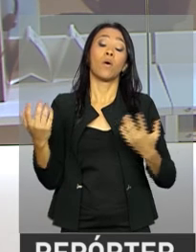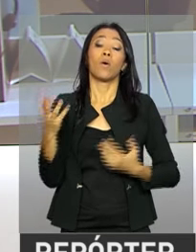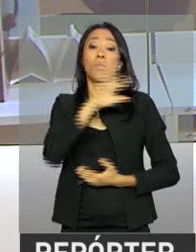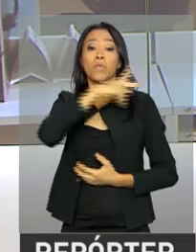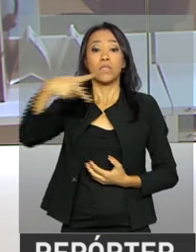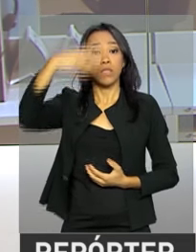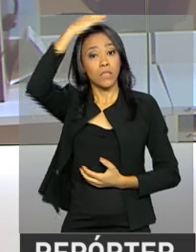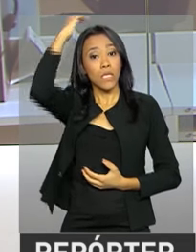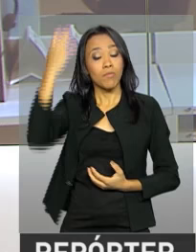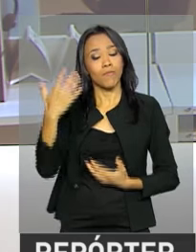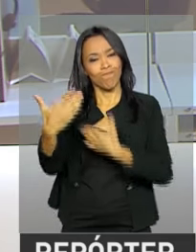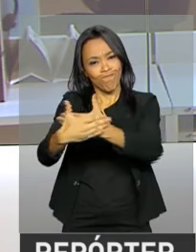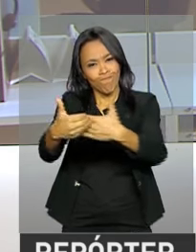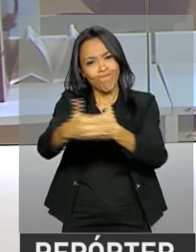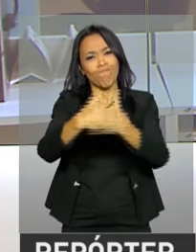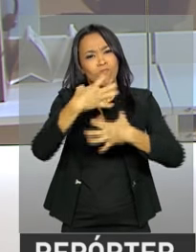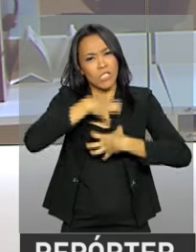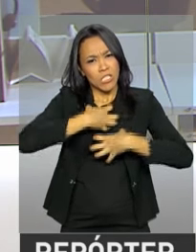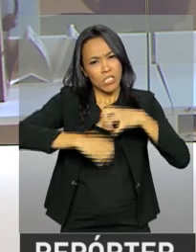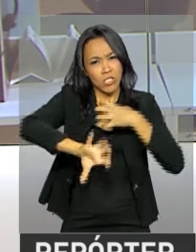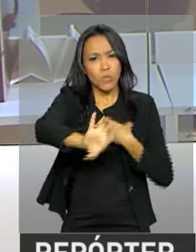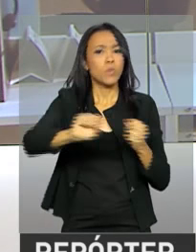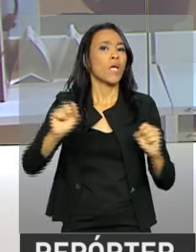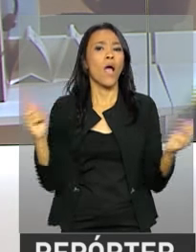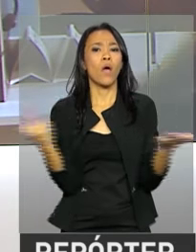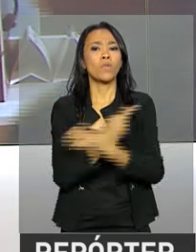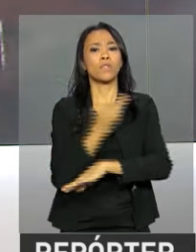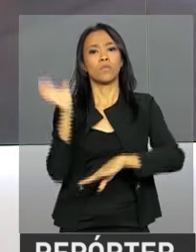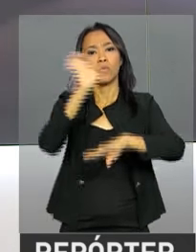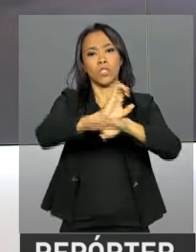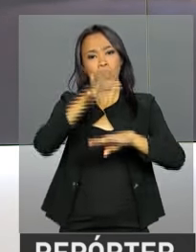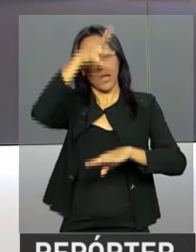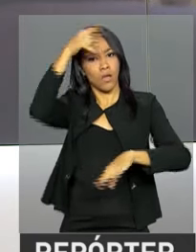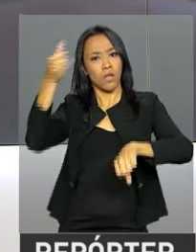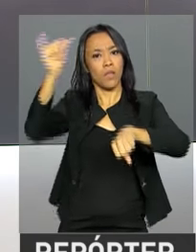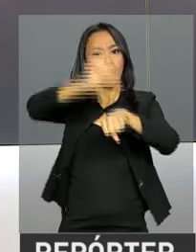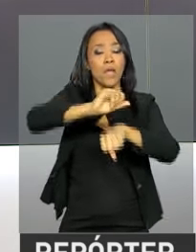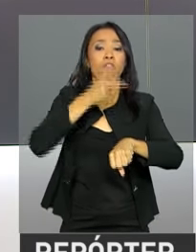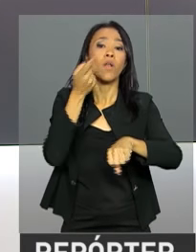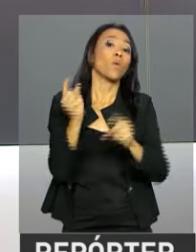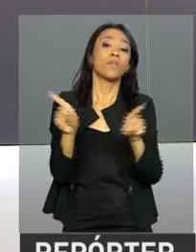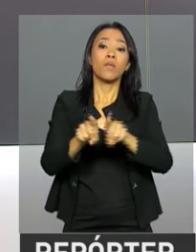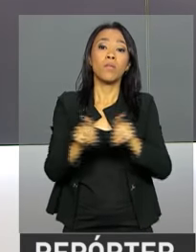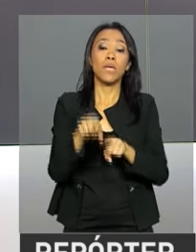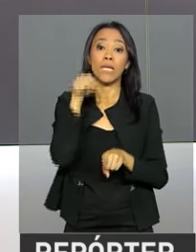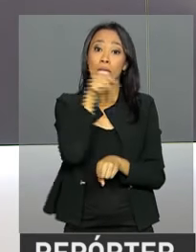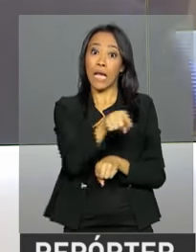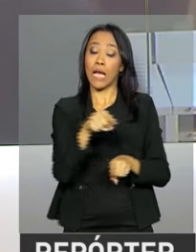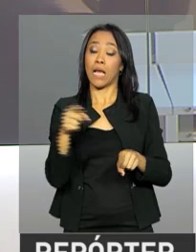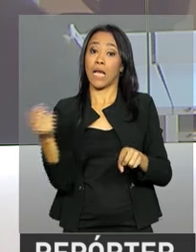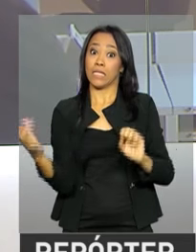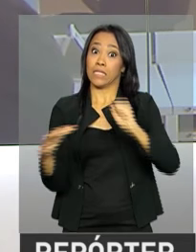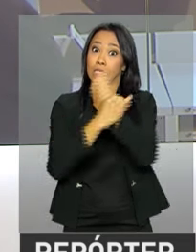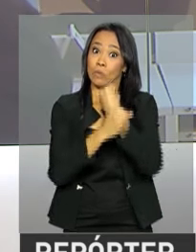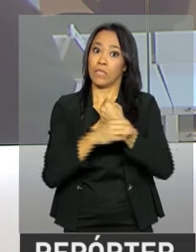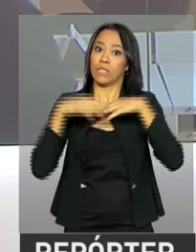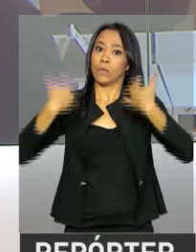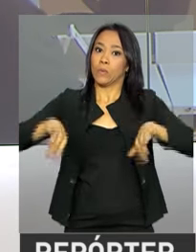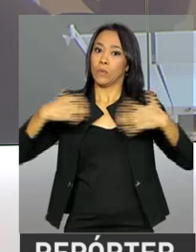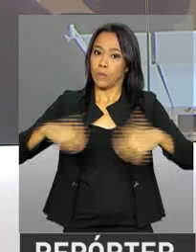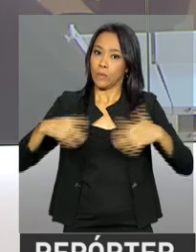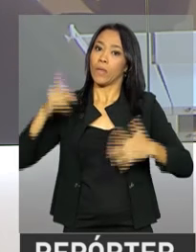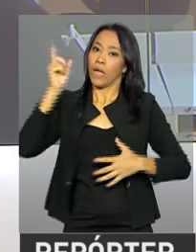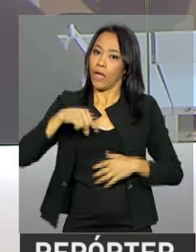às famílias das vítimas do massacre do episódio no presídio de manaus e diz também que a segurança nos presídios é caso de